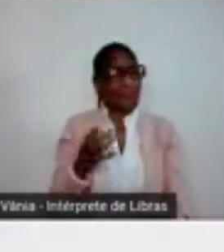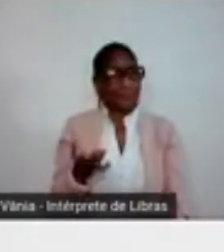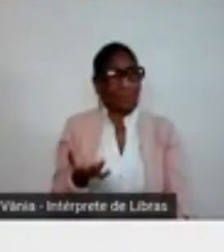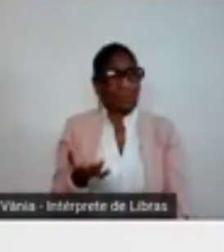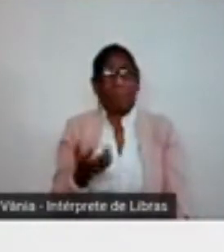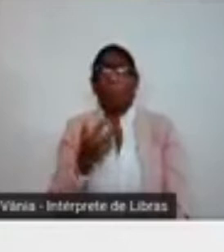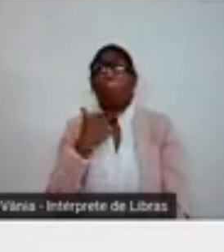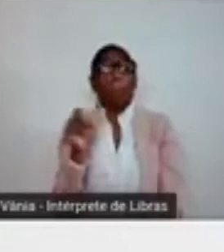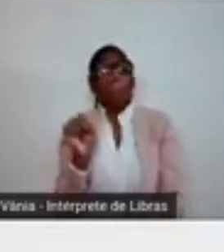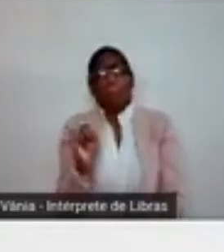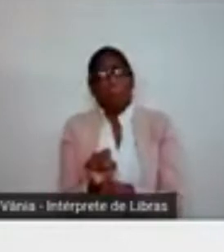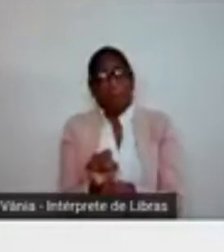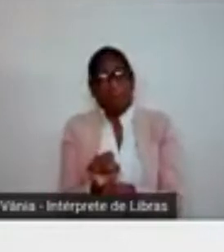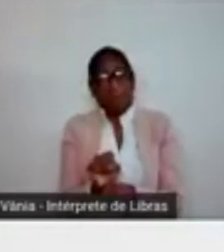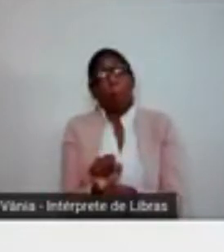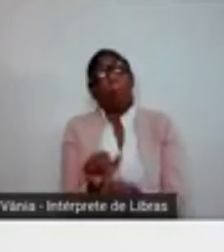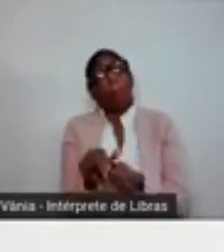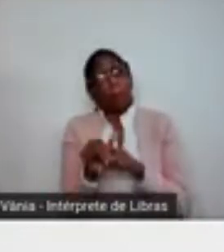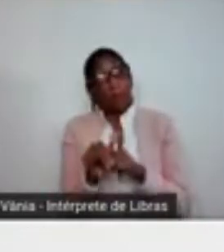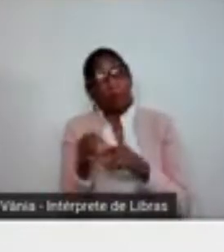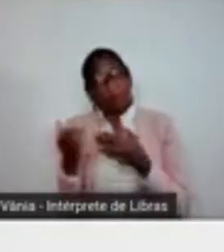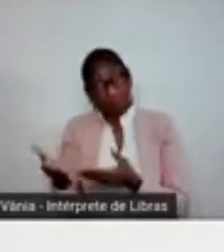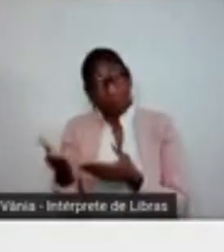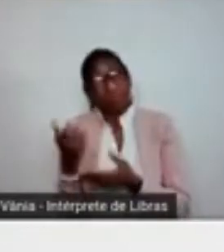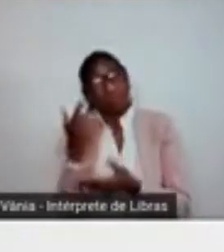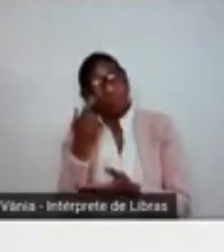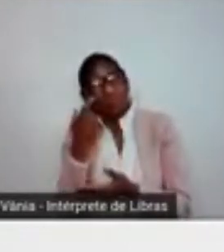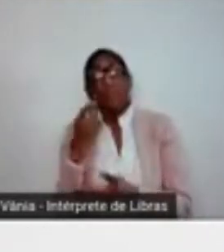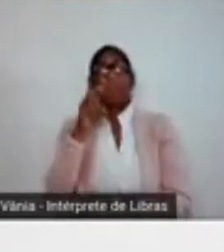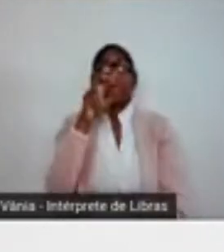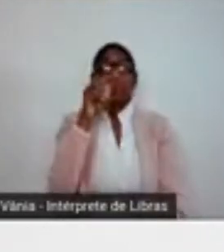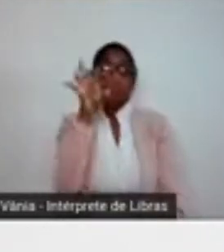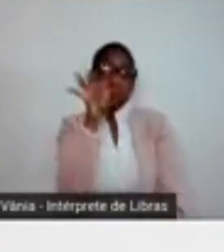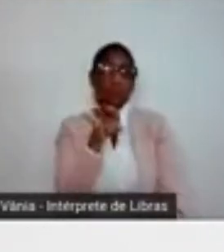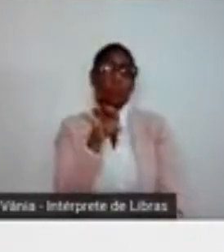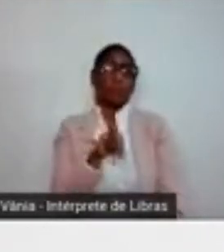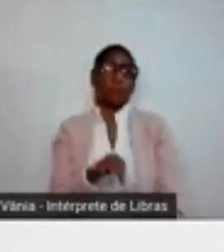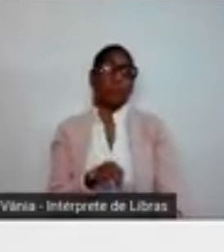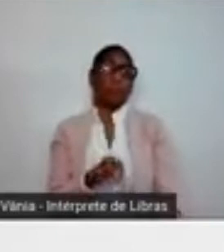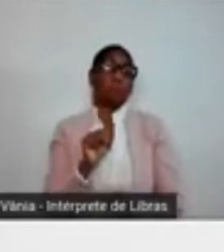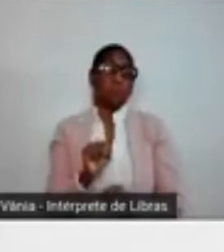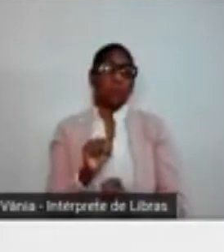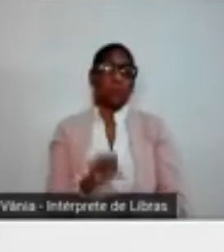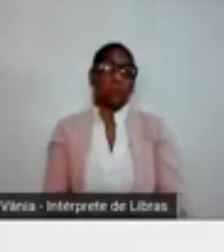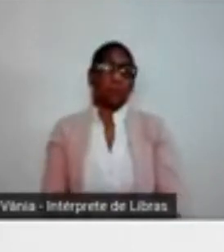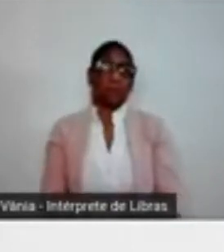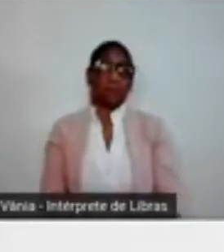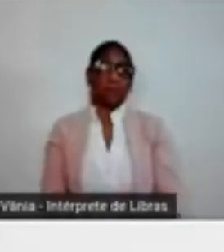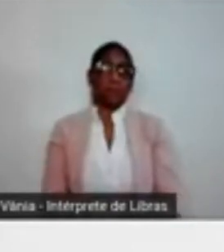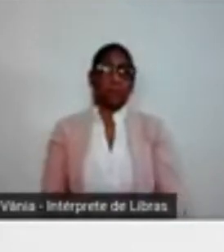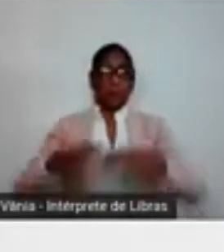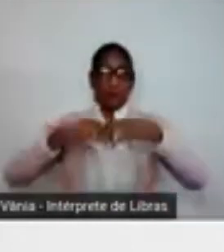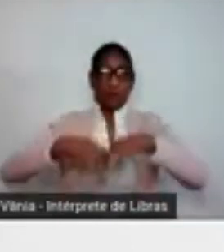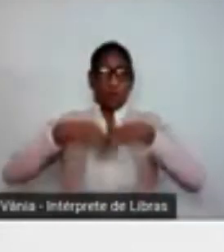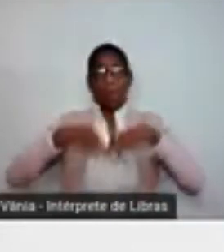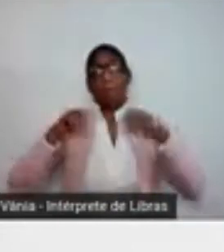muito importante, então foi revisto para 50% de ocupação. Sim, por condição de funcionamento, por